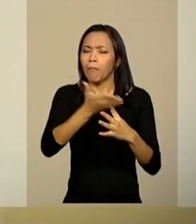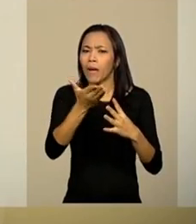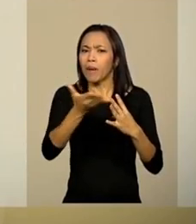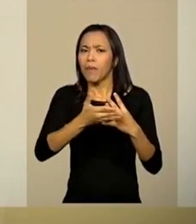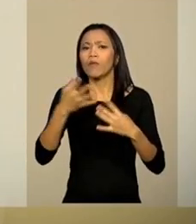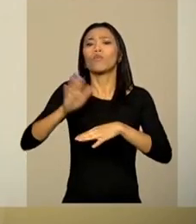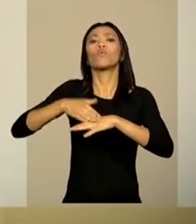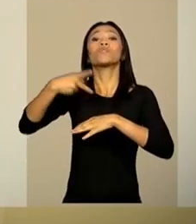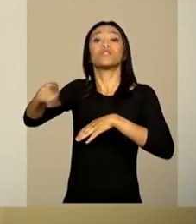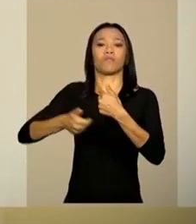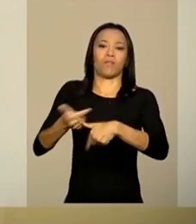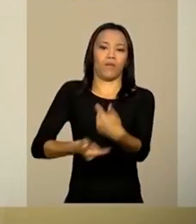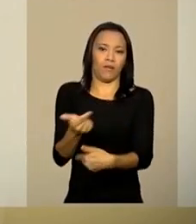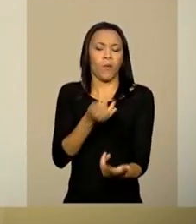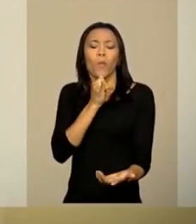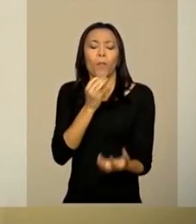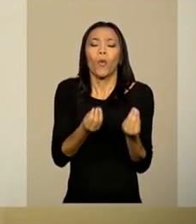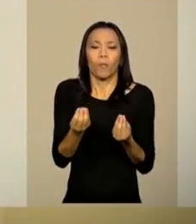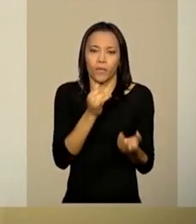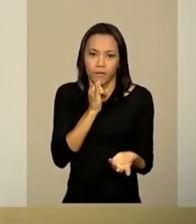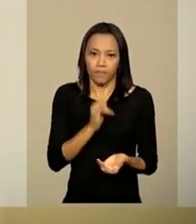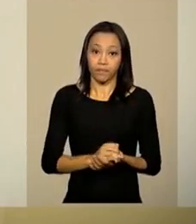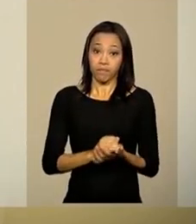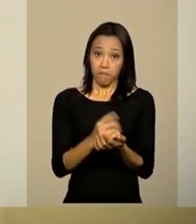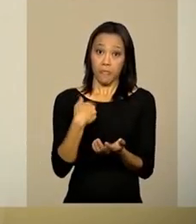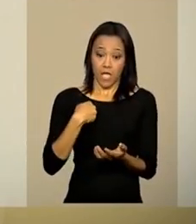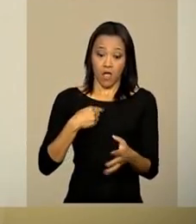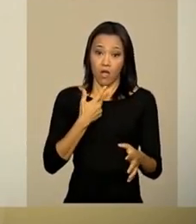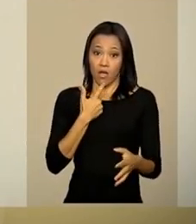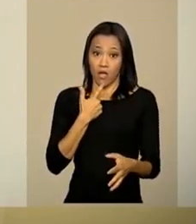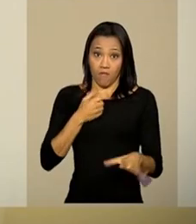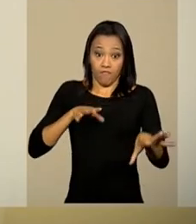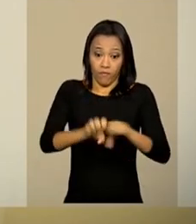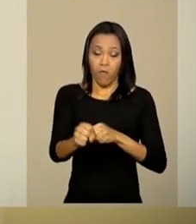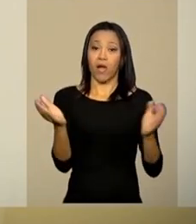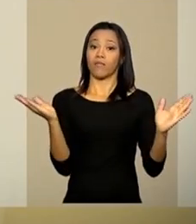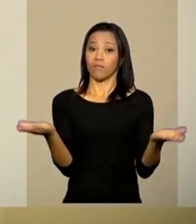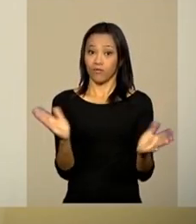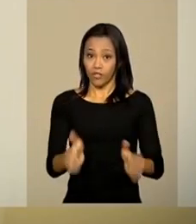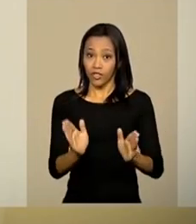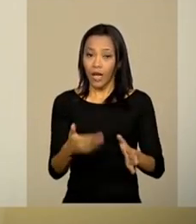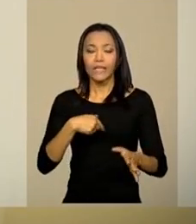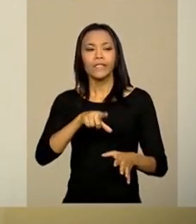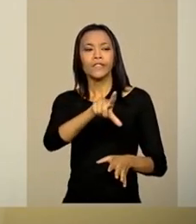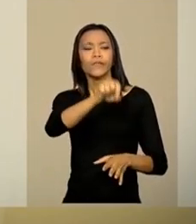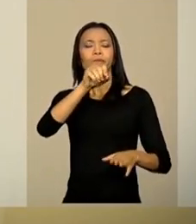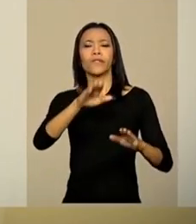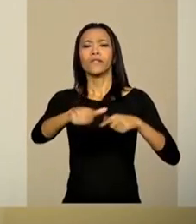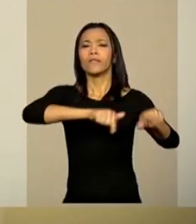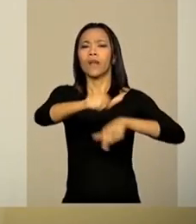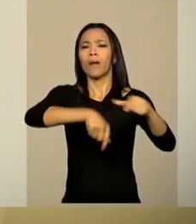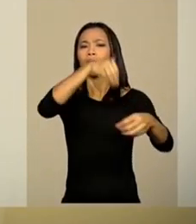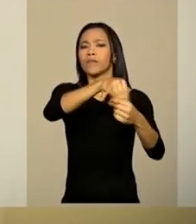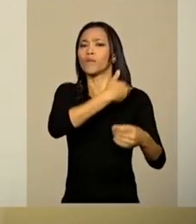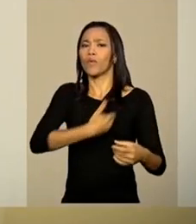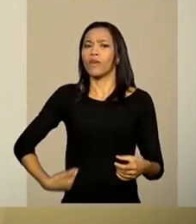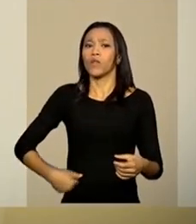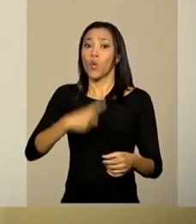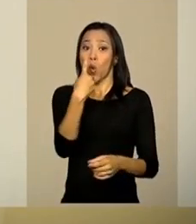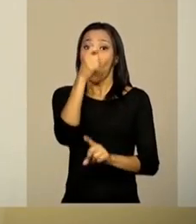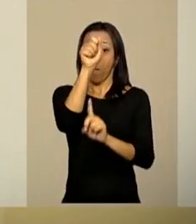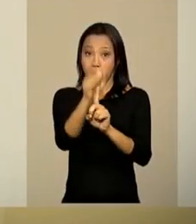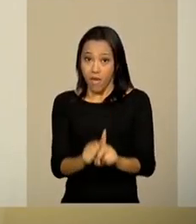próprio trabalho. Funciona assim. Se o estudante recémformado escolher trabalhar no serviço público, cada mês de trabalho reduz